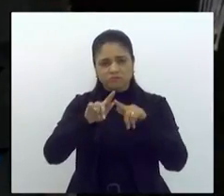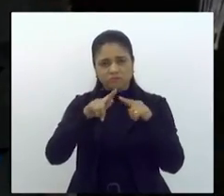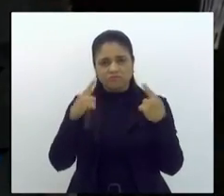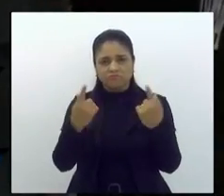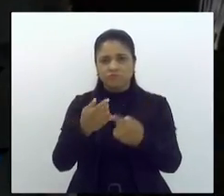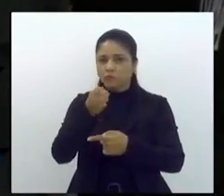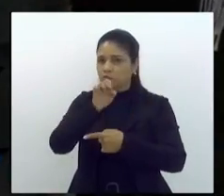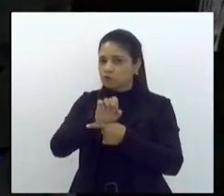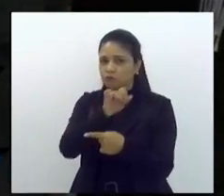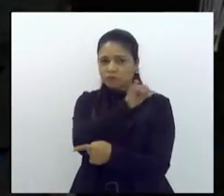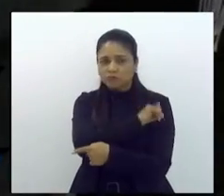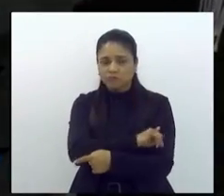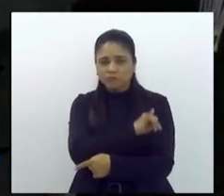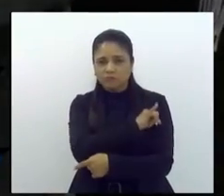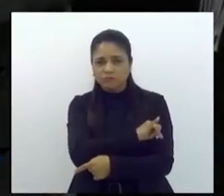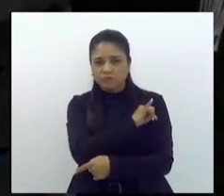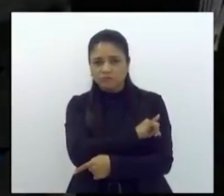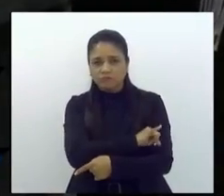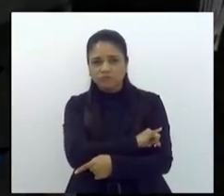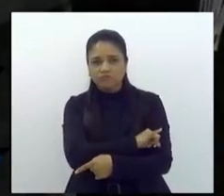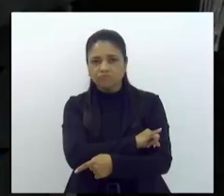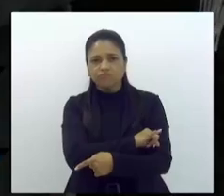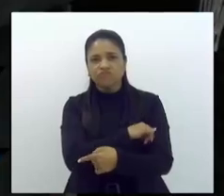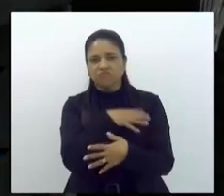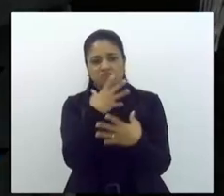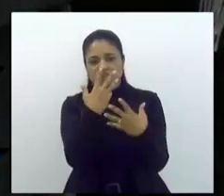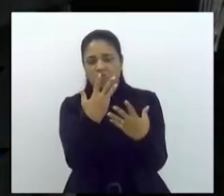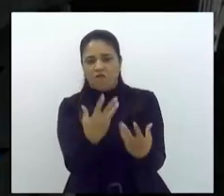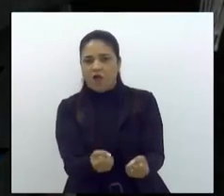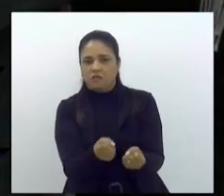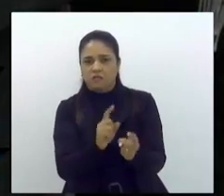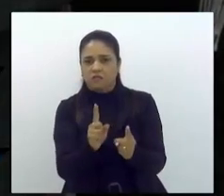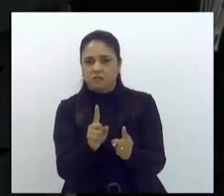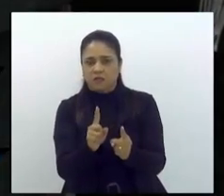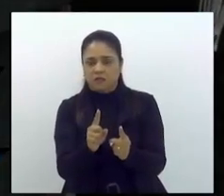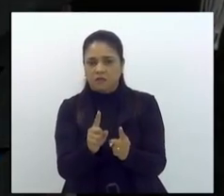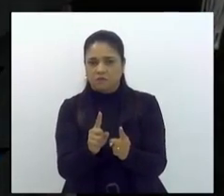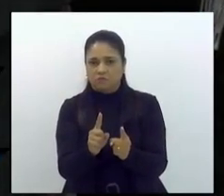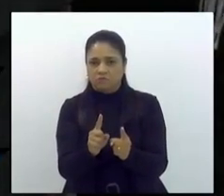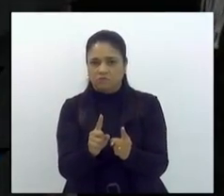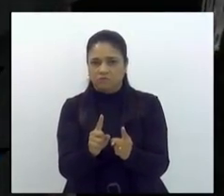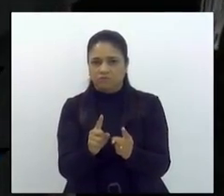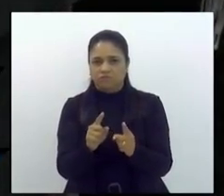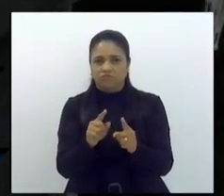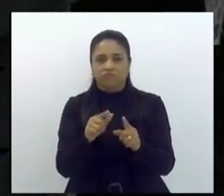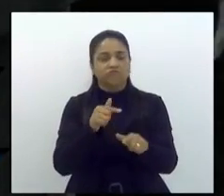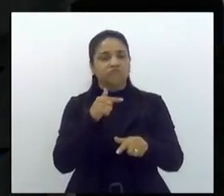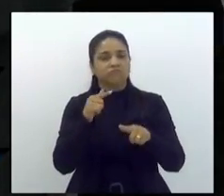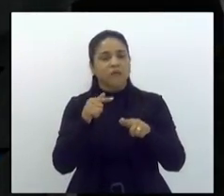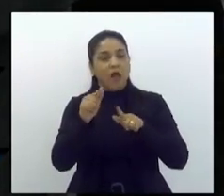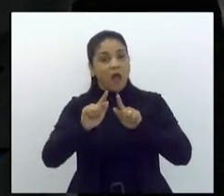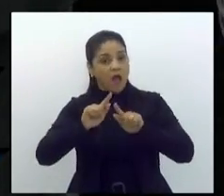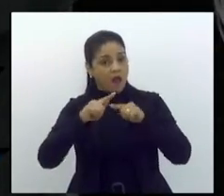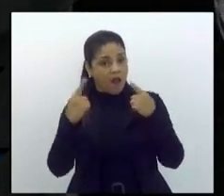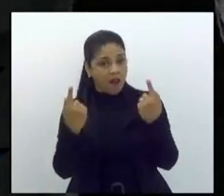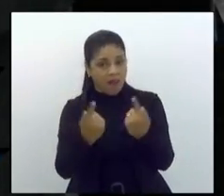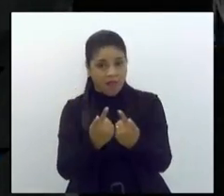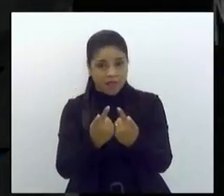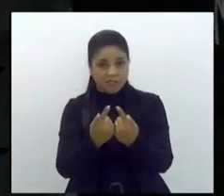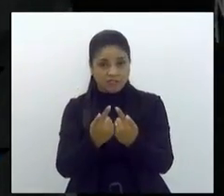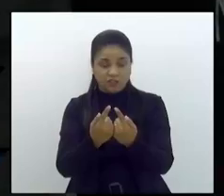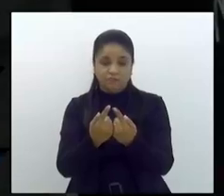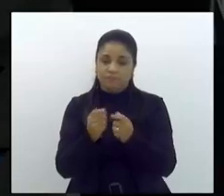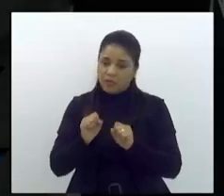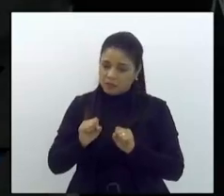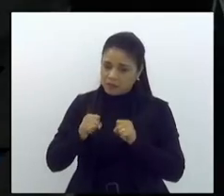do Estado do Rio de Janeiro não vai passar pano que a Assembleia Legislativa do Estado do Rio de Janeiro está do lado